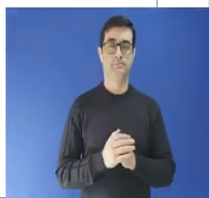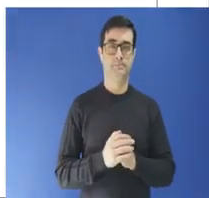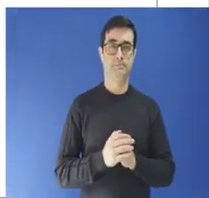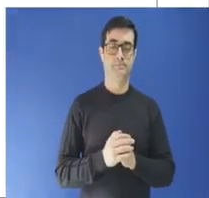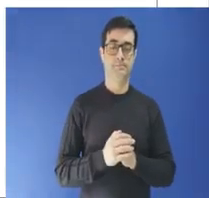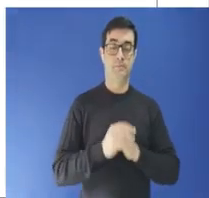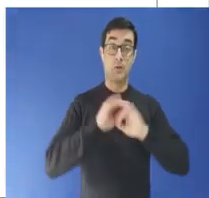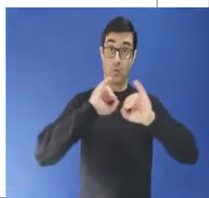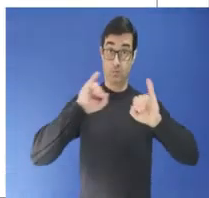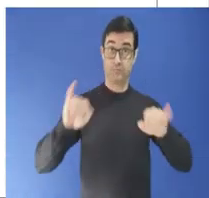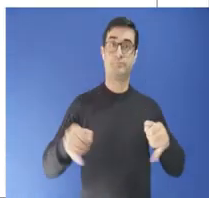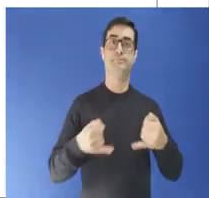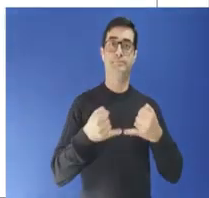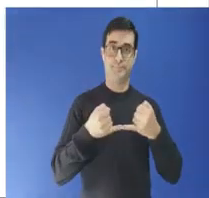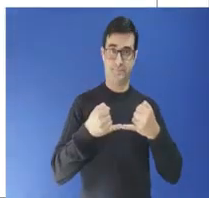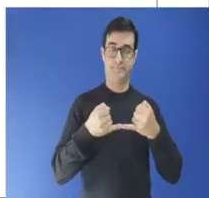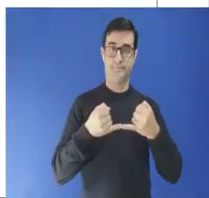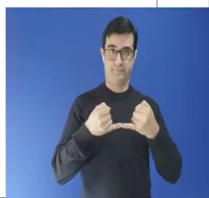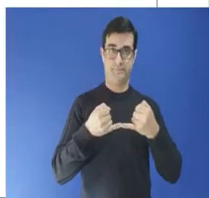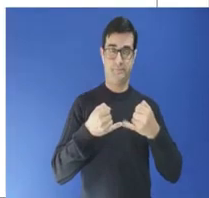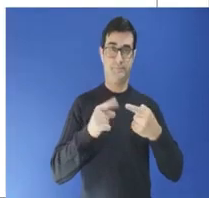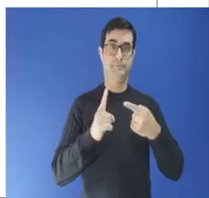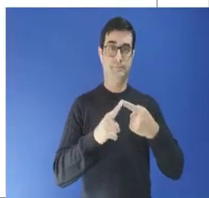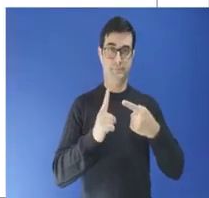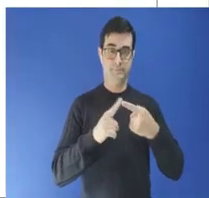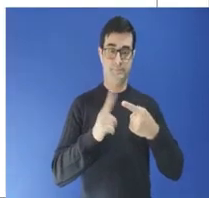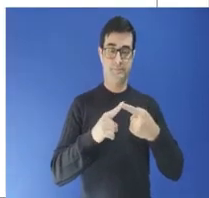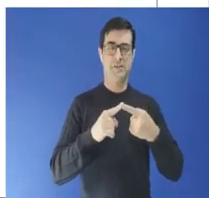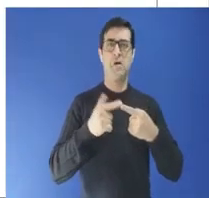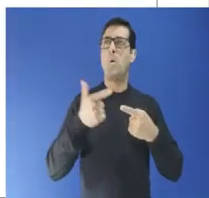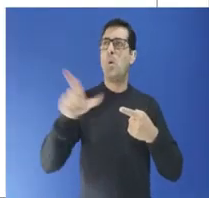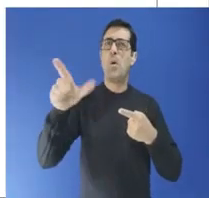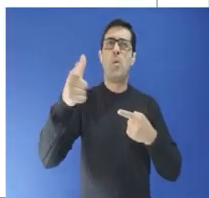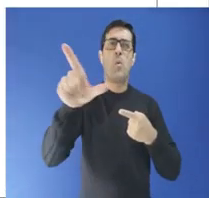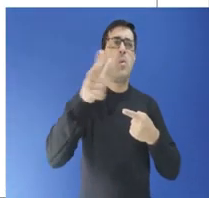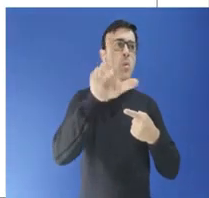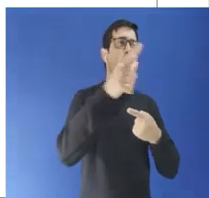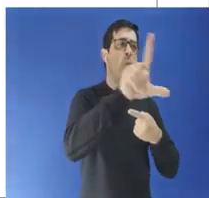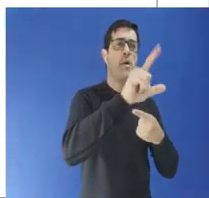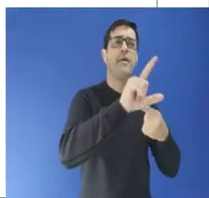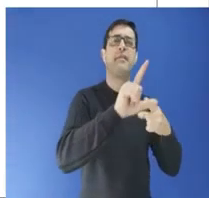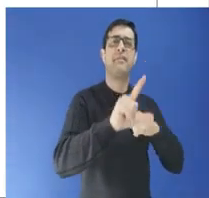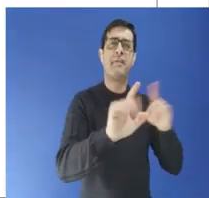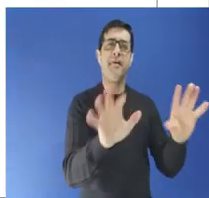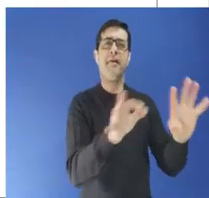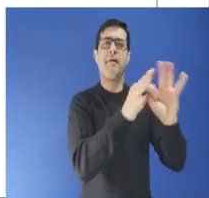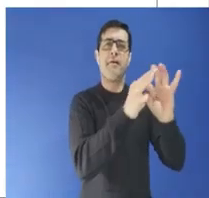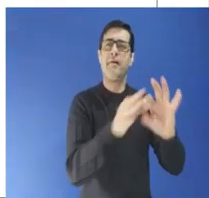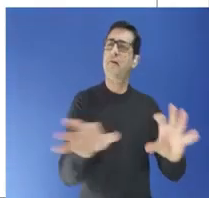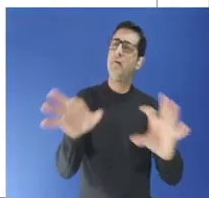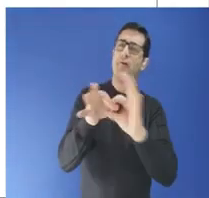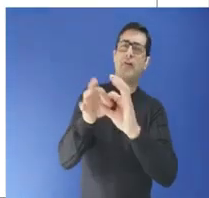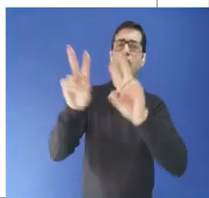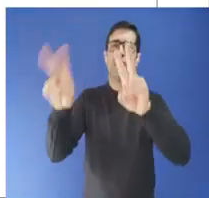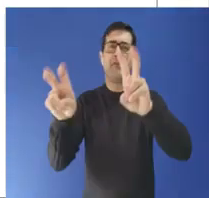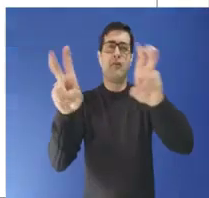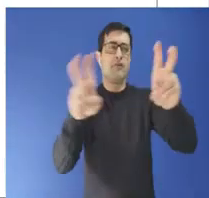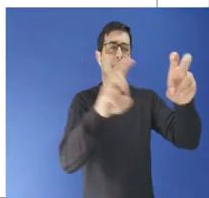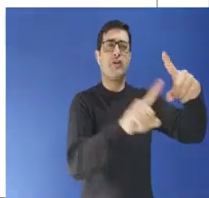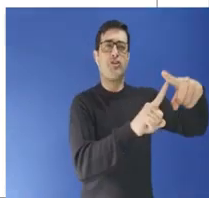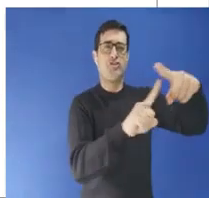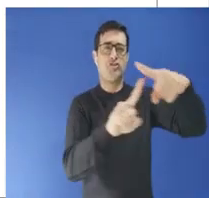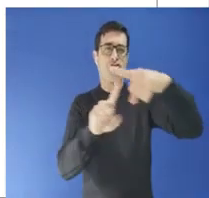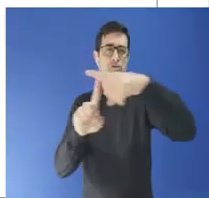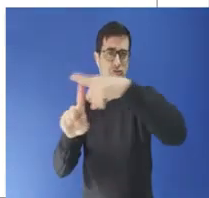né? Basicamente três, né? Tem ligações que estão sendo faladas, né? Ligação vibracional, mas